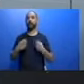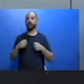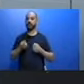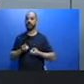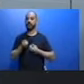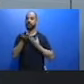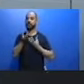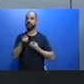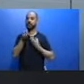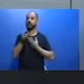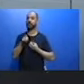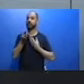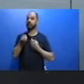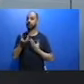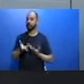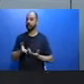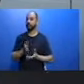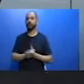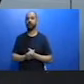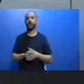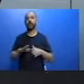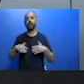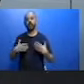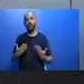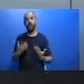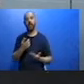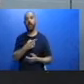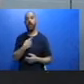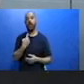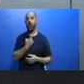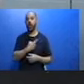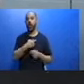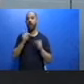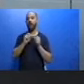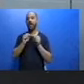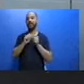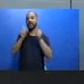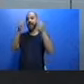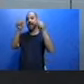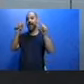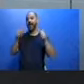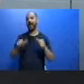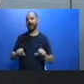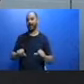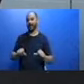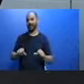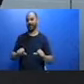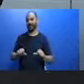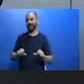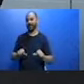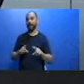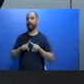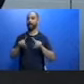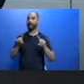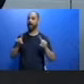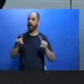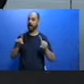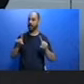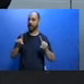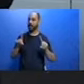mensagem bom então nós vamos fazer um cartaz mas antes